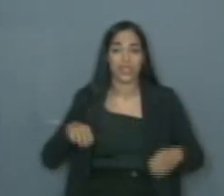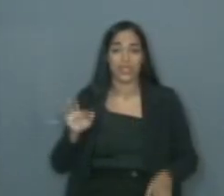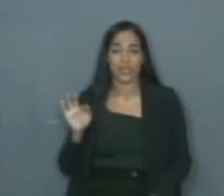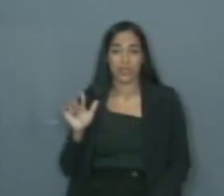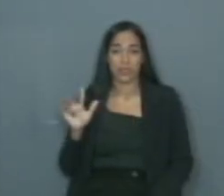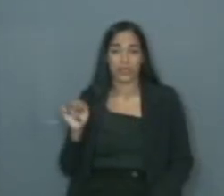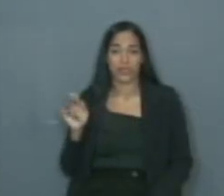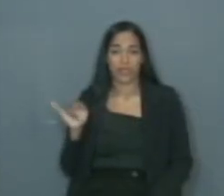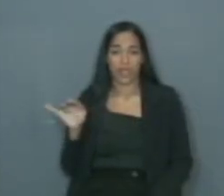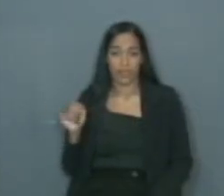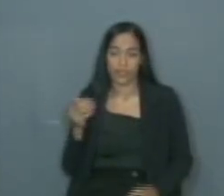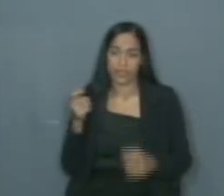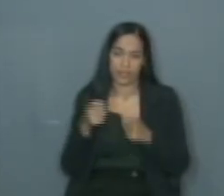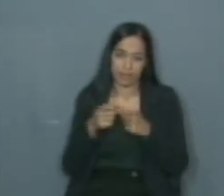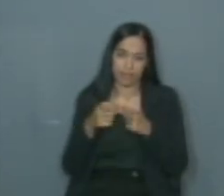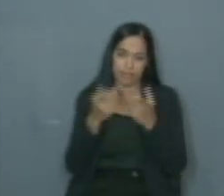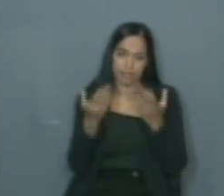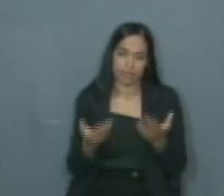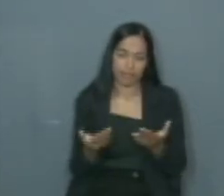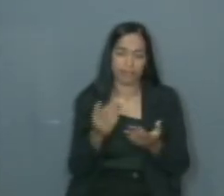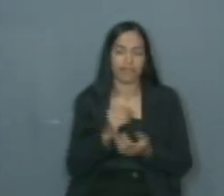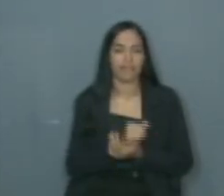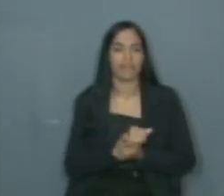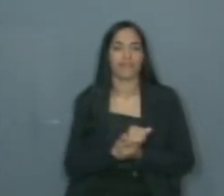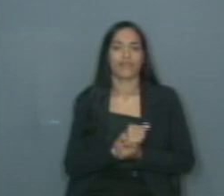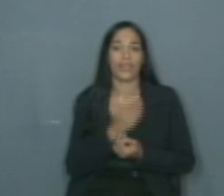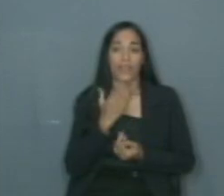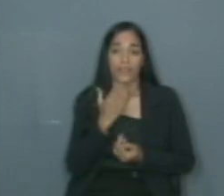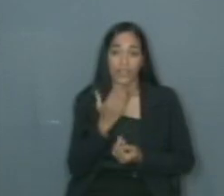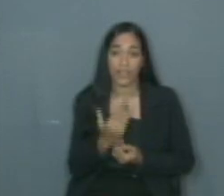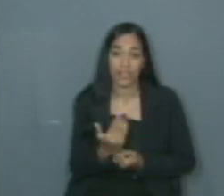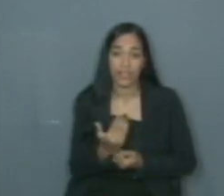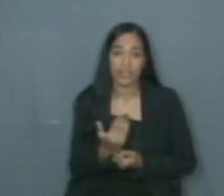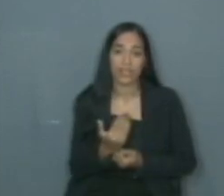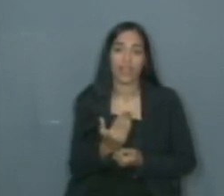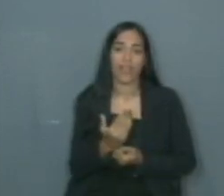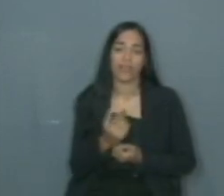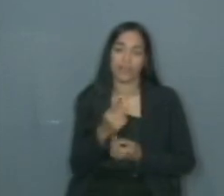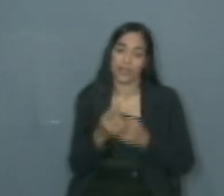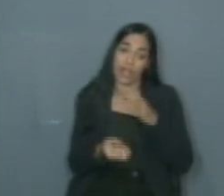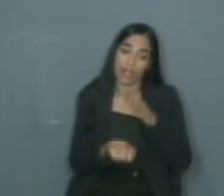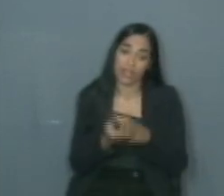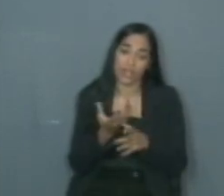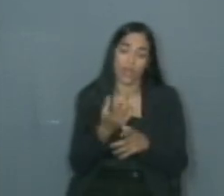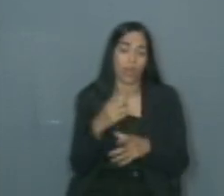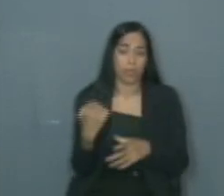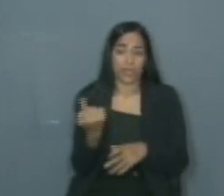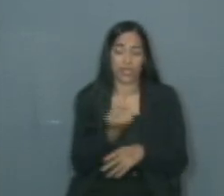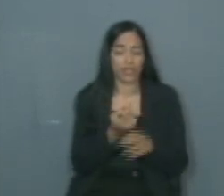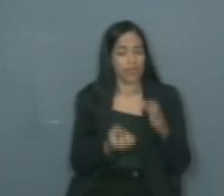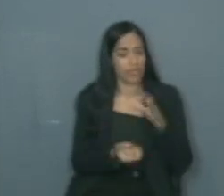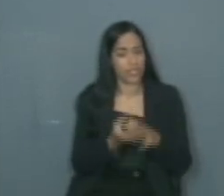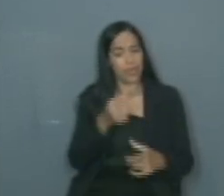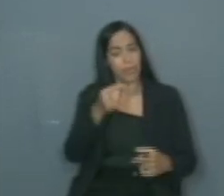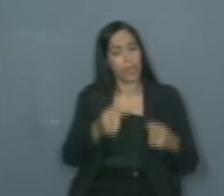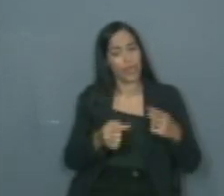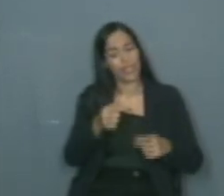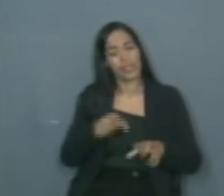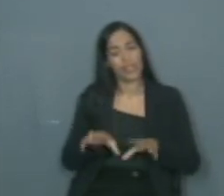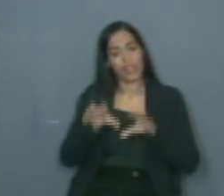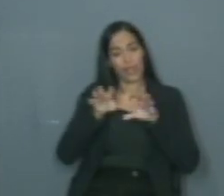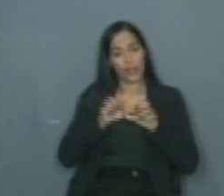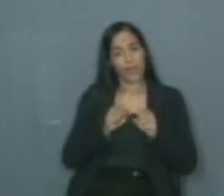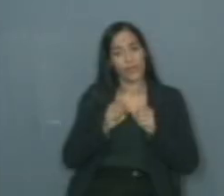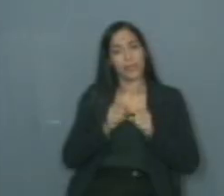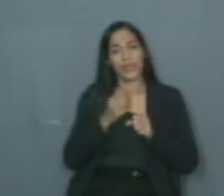Dinadés, doutora Flávia, à frente que Vossa Excelência criou para traçarmos políticas públicas de acolhimento,